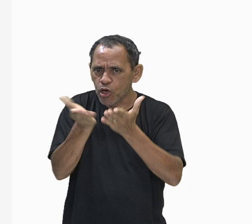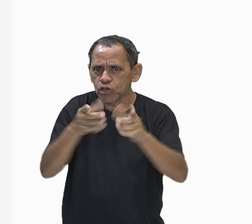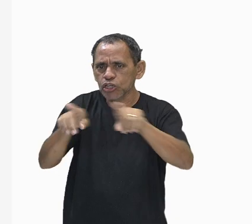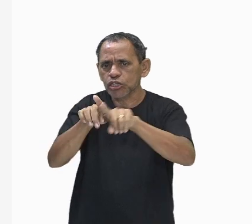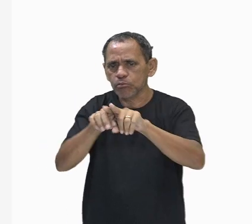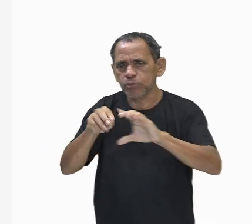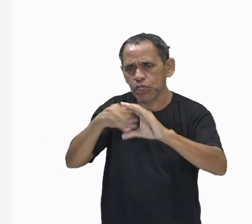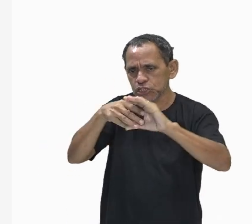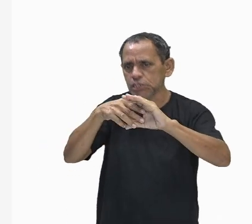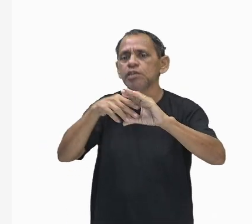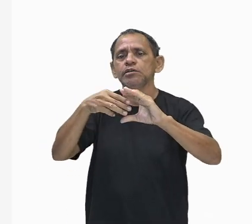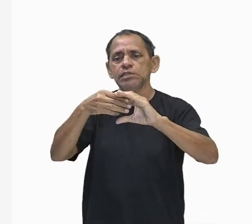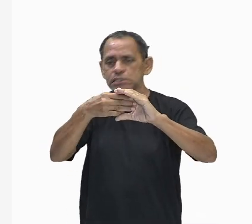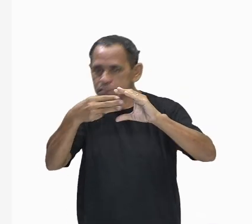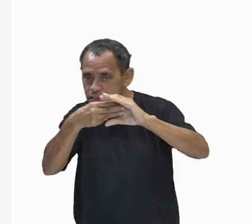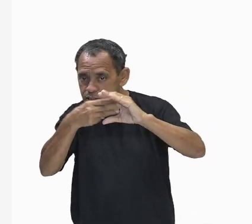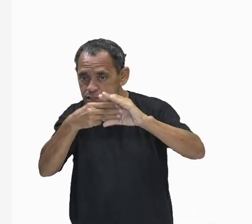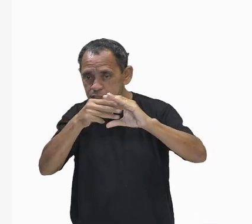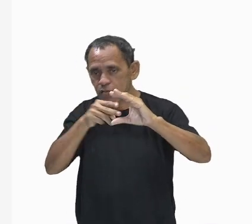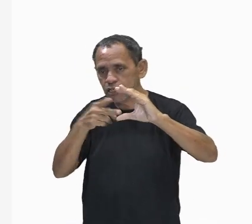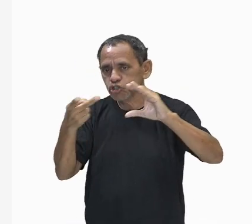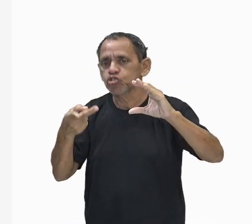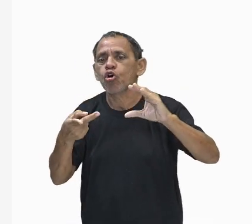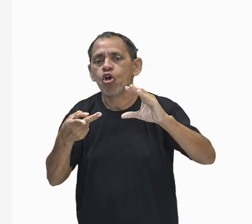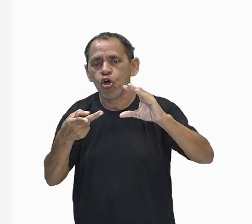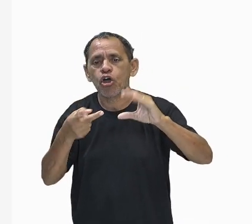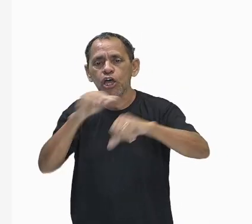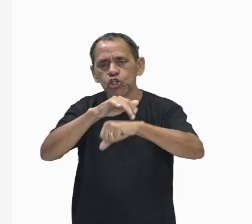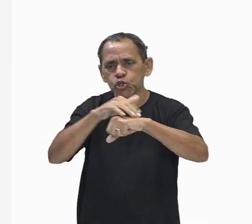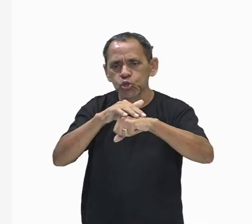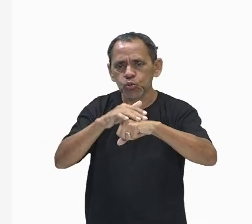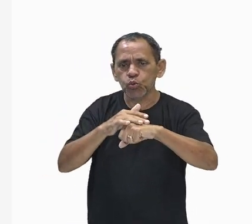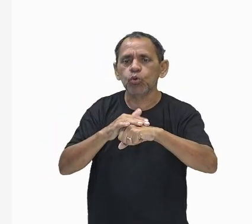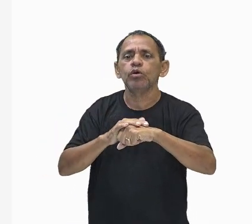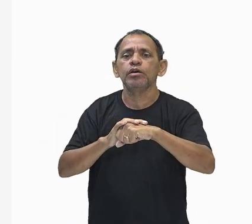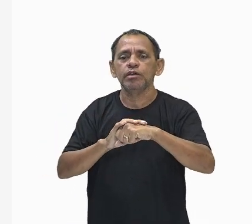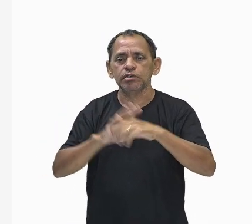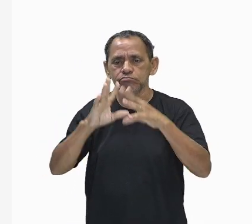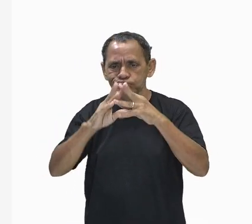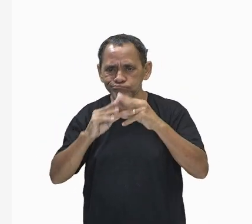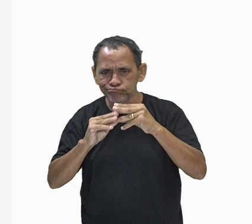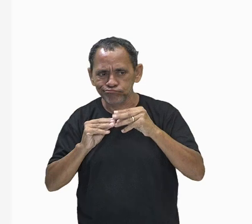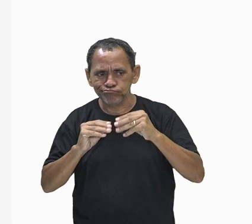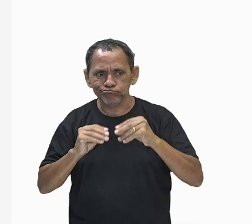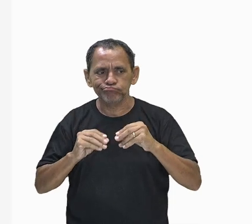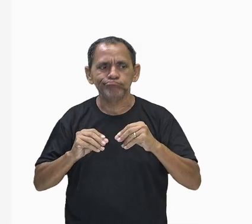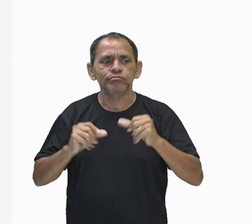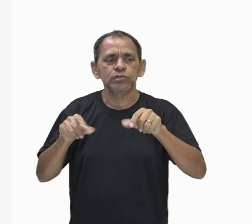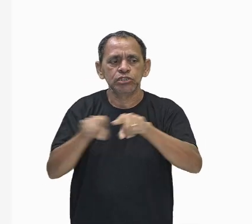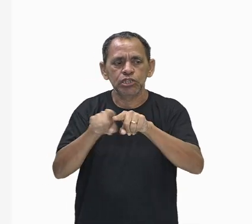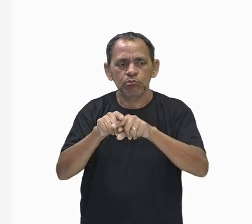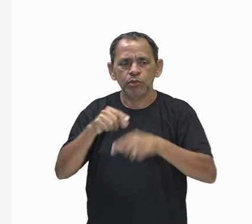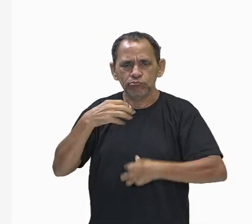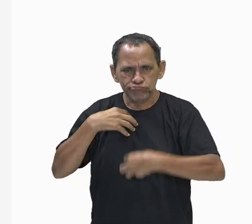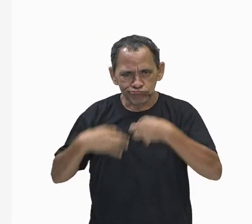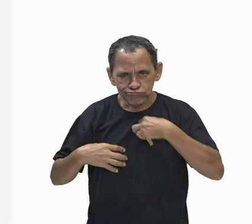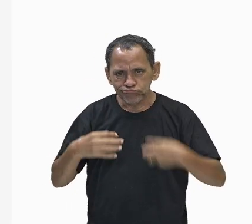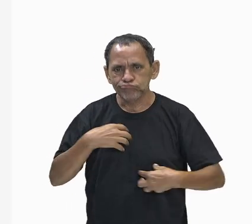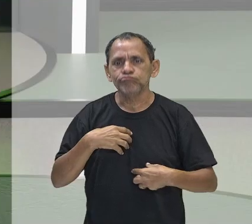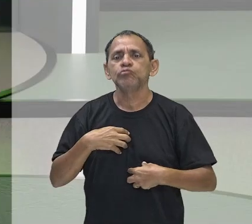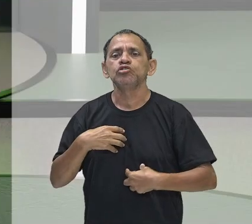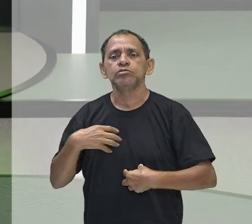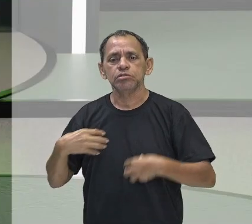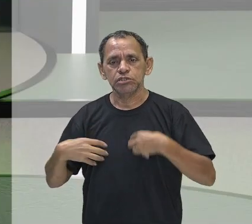de doenças degenerativas, produção de órgãos e tecidos para transplante também. E por falar